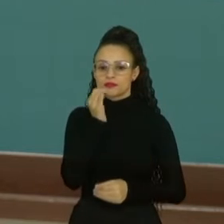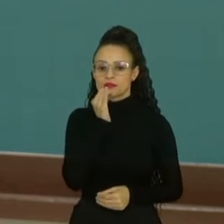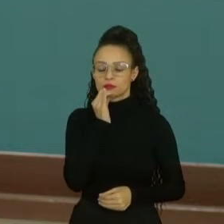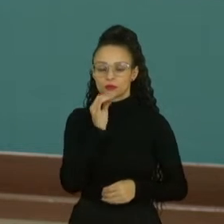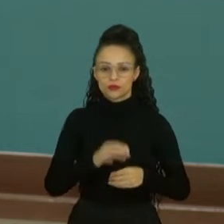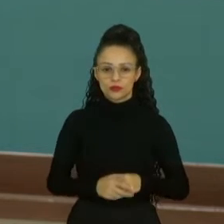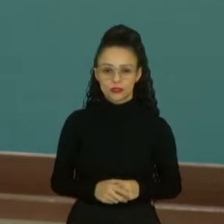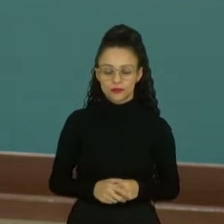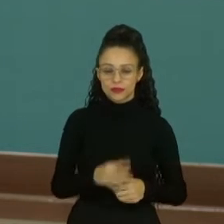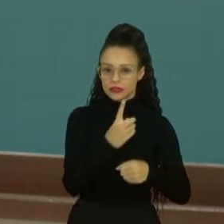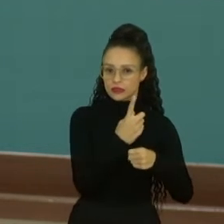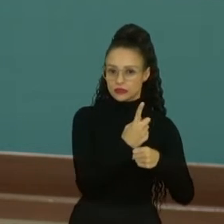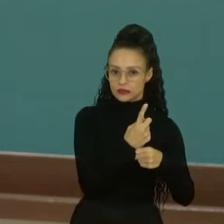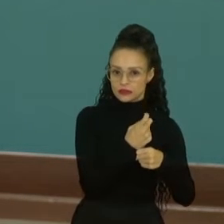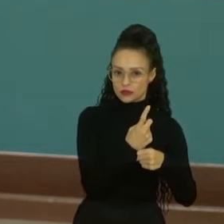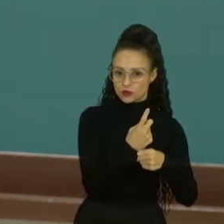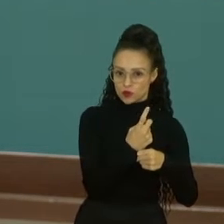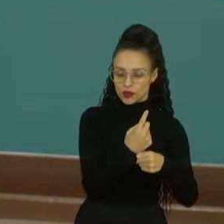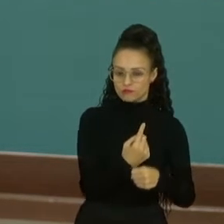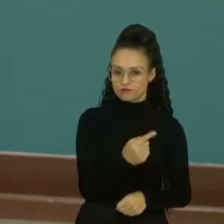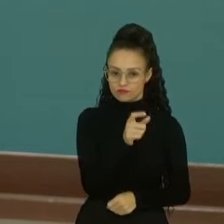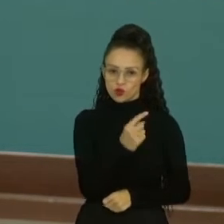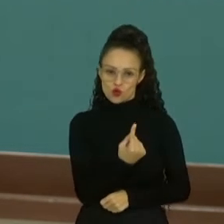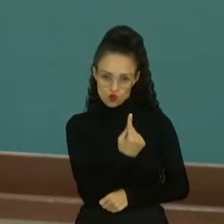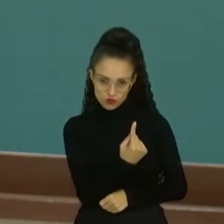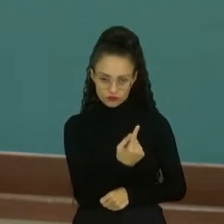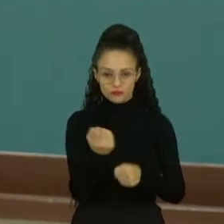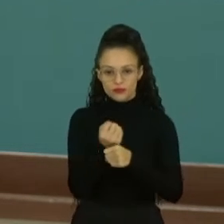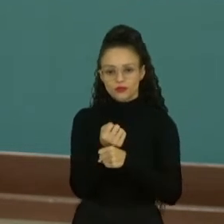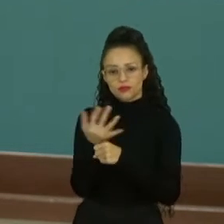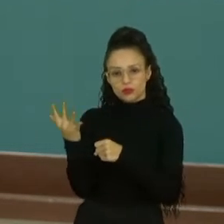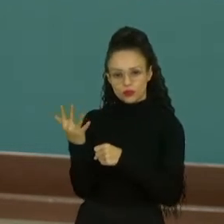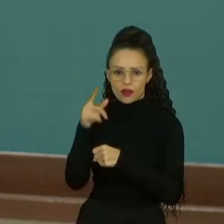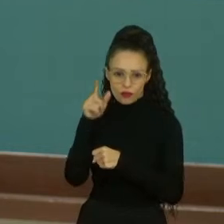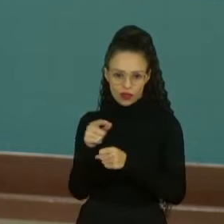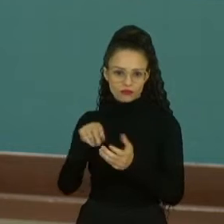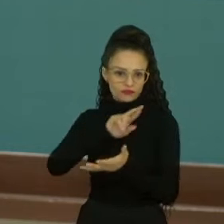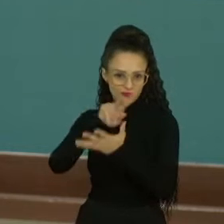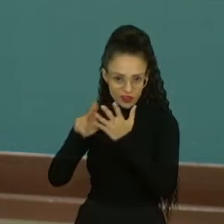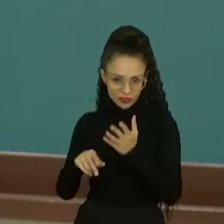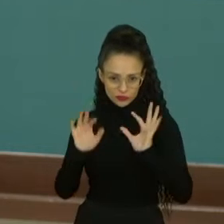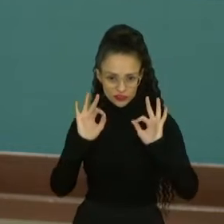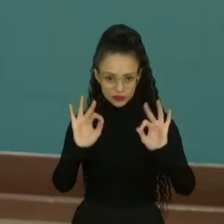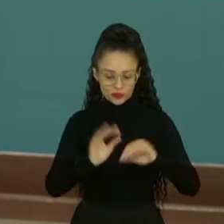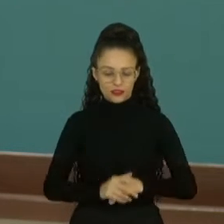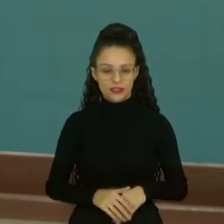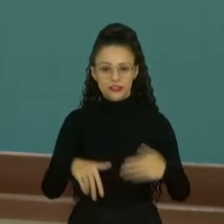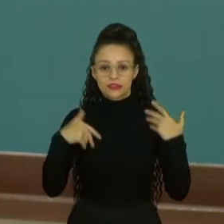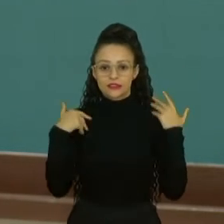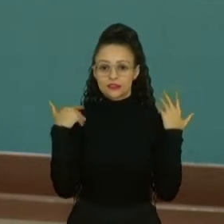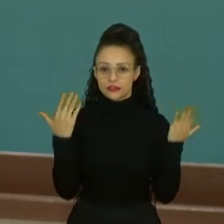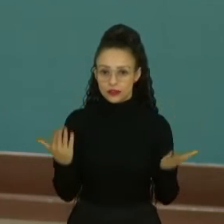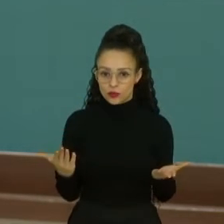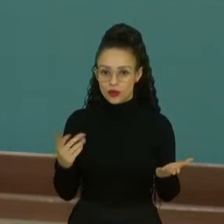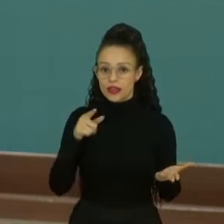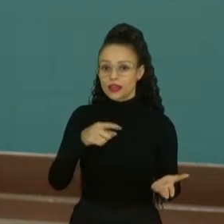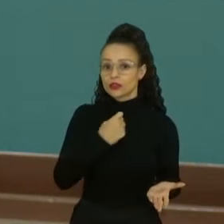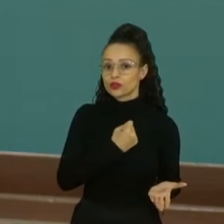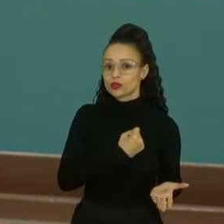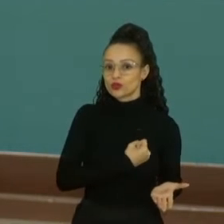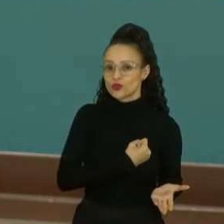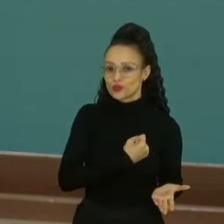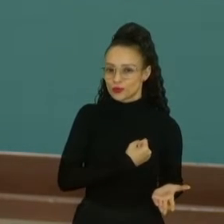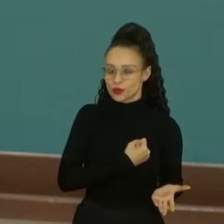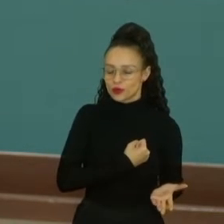exemplo, singular é um, plural é mais de um, certo? Então, isso é número.